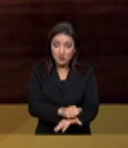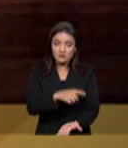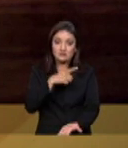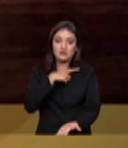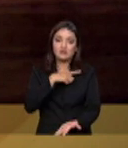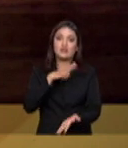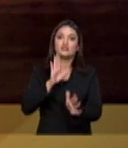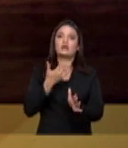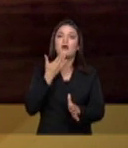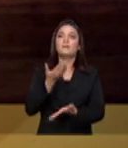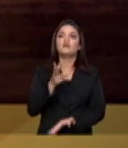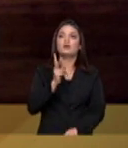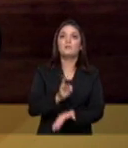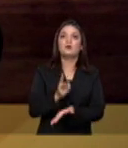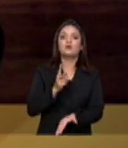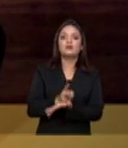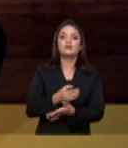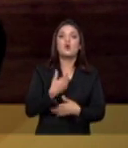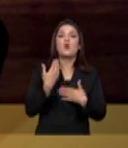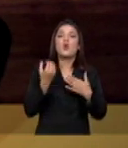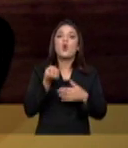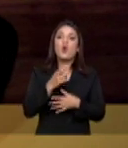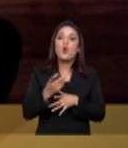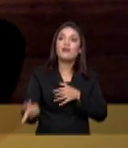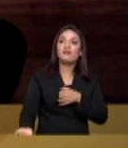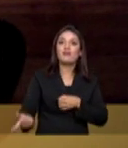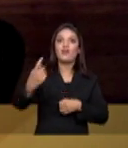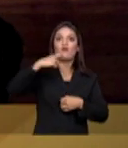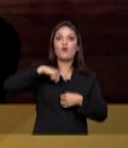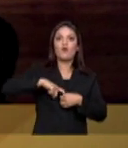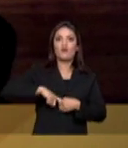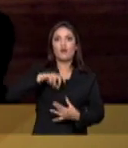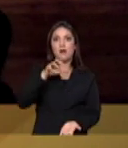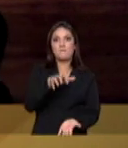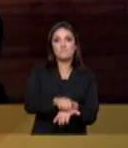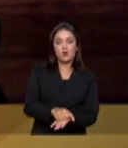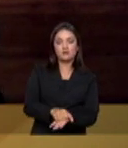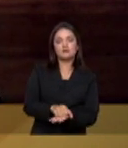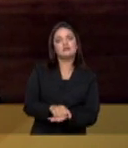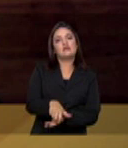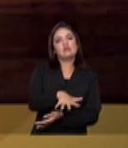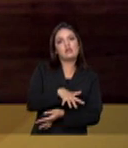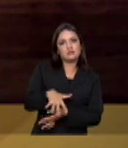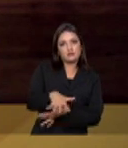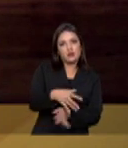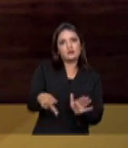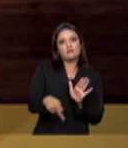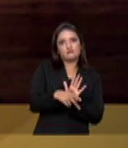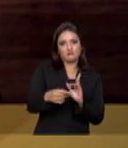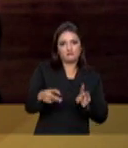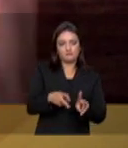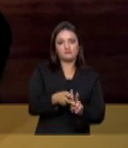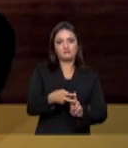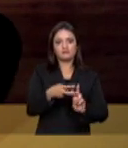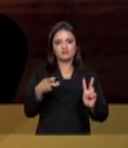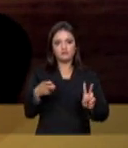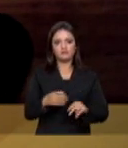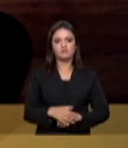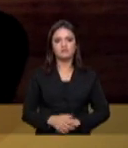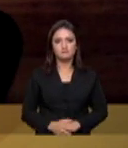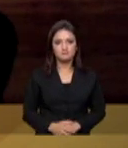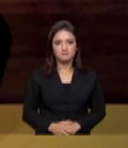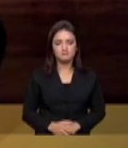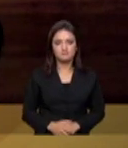pretendiam a manutenção ou reintegração de posse as áreas de ocupação tradicional indígena a